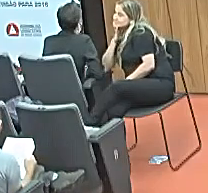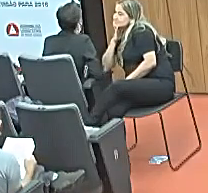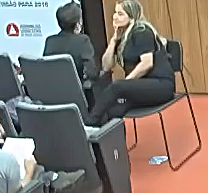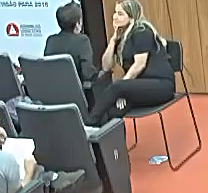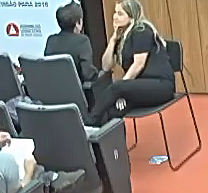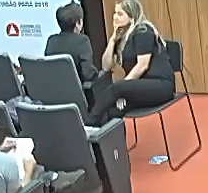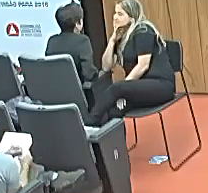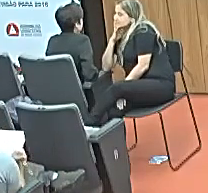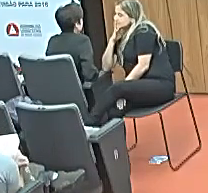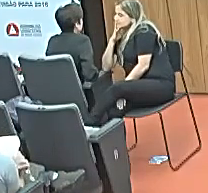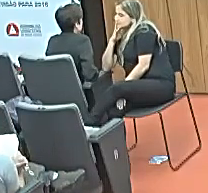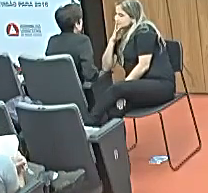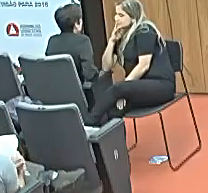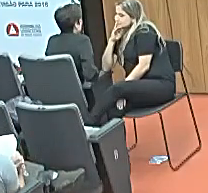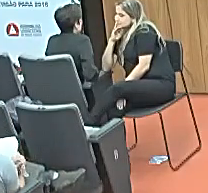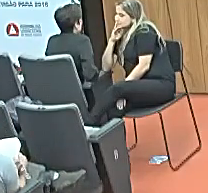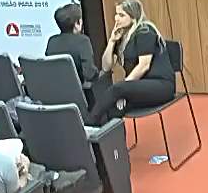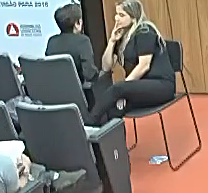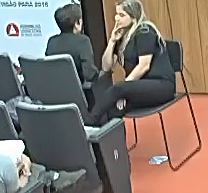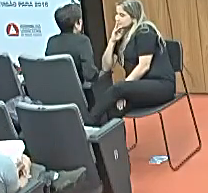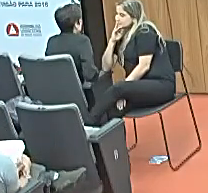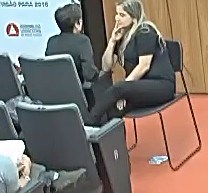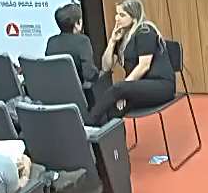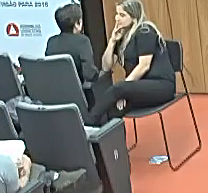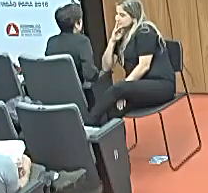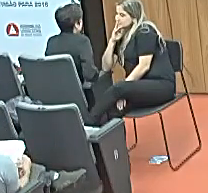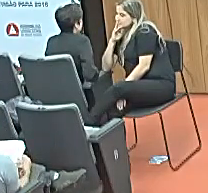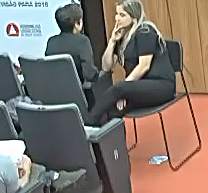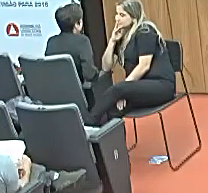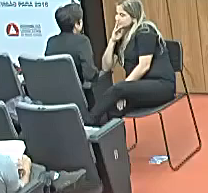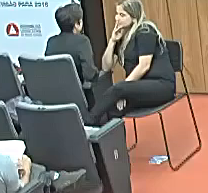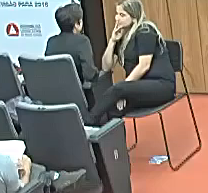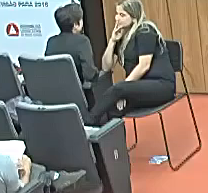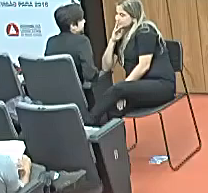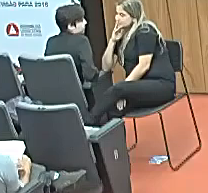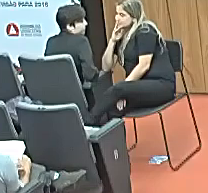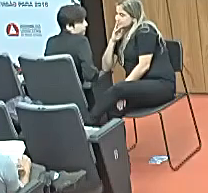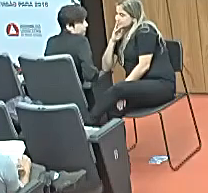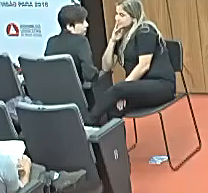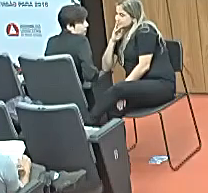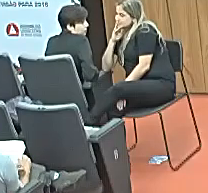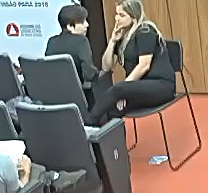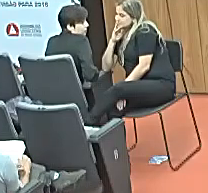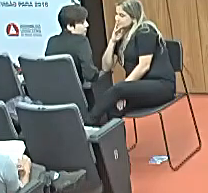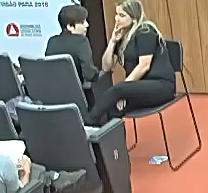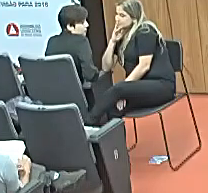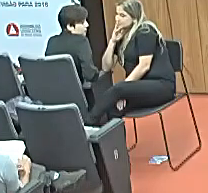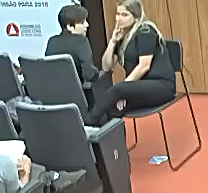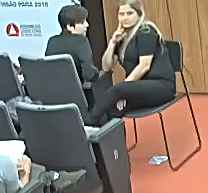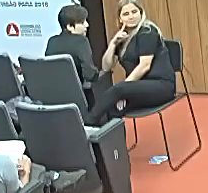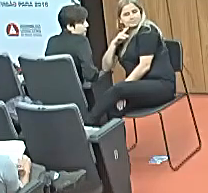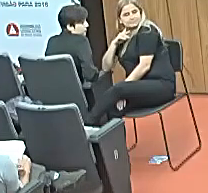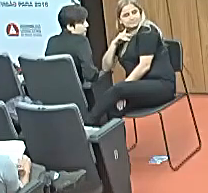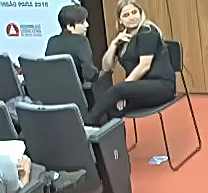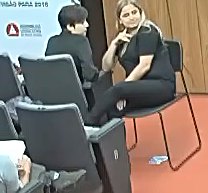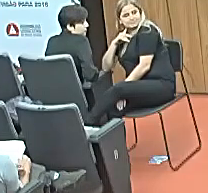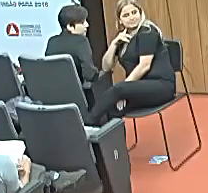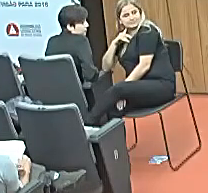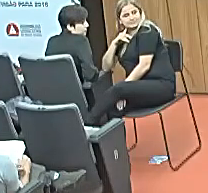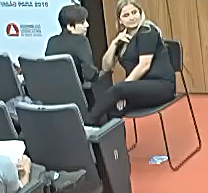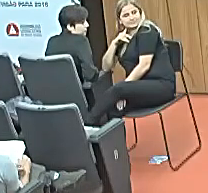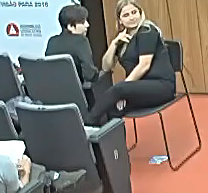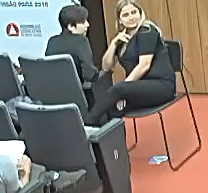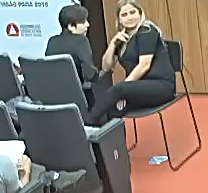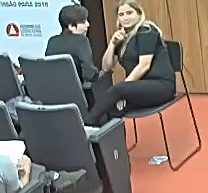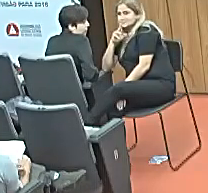finalizou a copa com o sentimento de que a gente precisa cada vez mais é se envolver né nesse debate